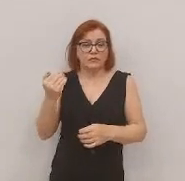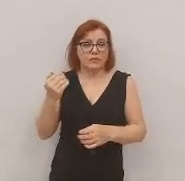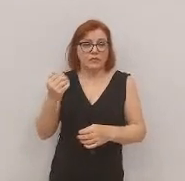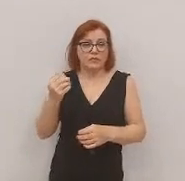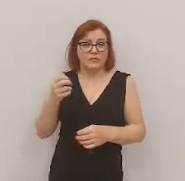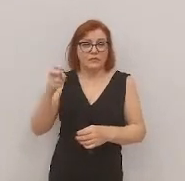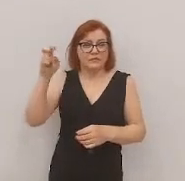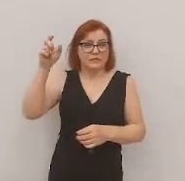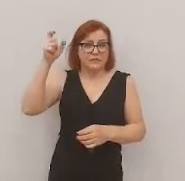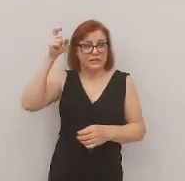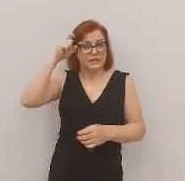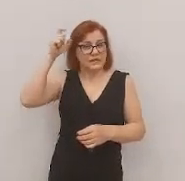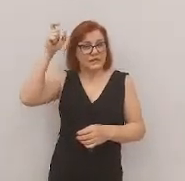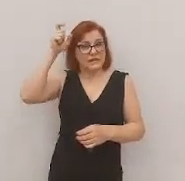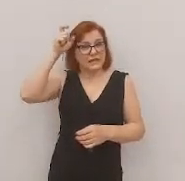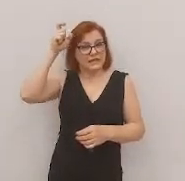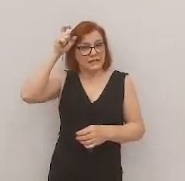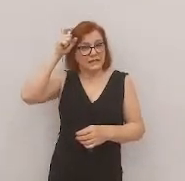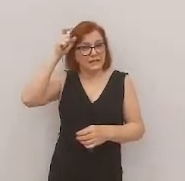Satanás,